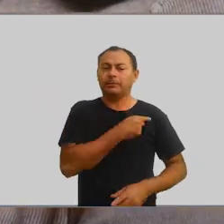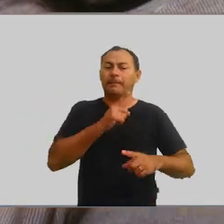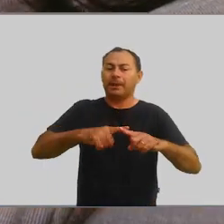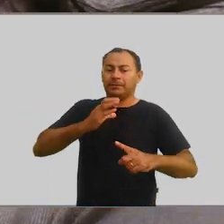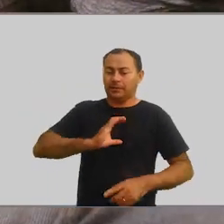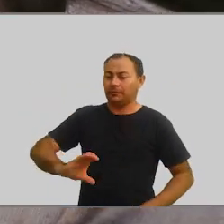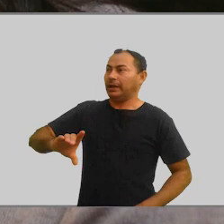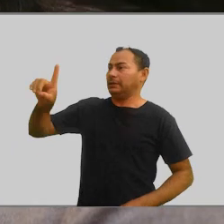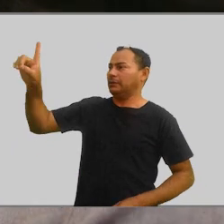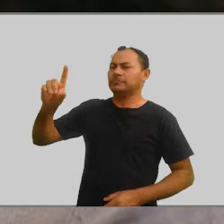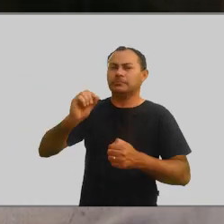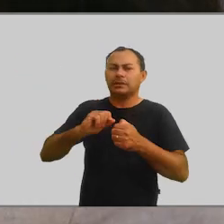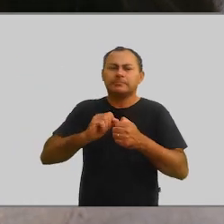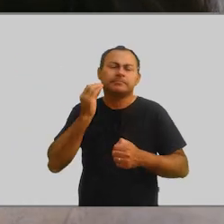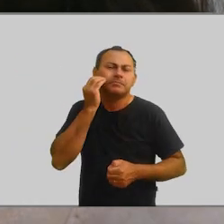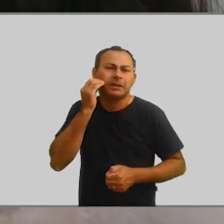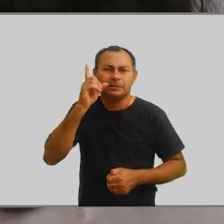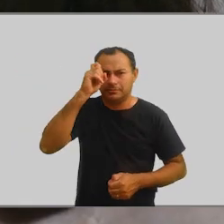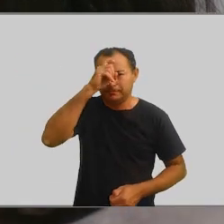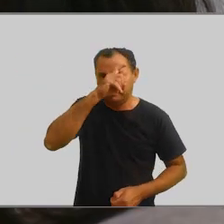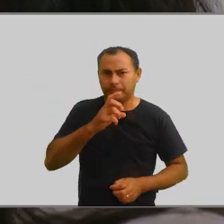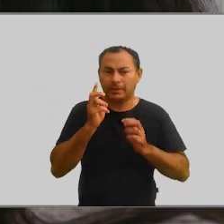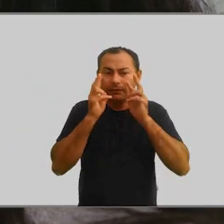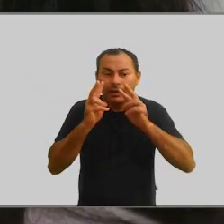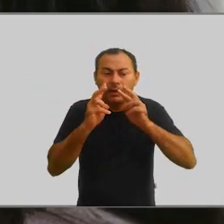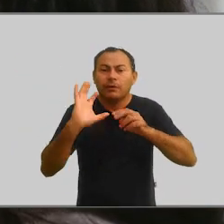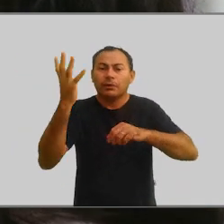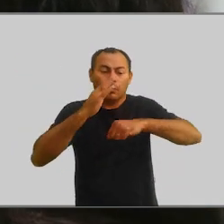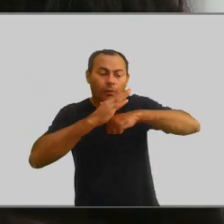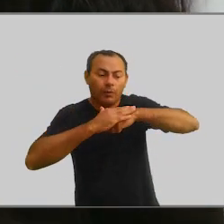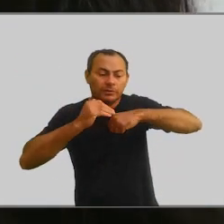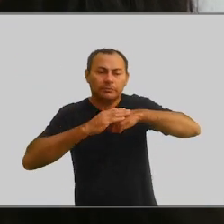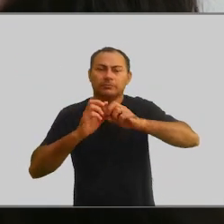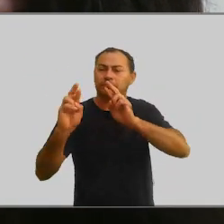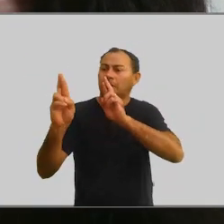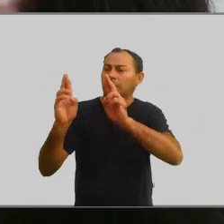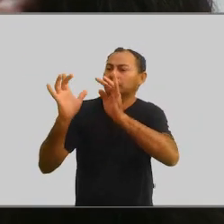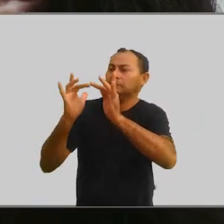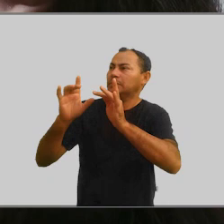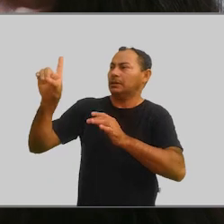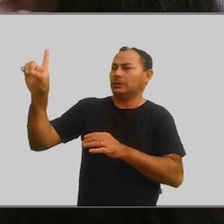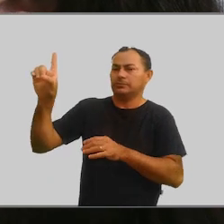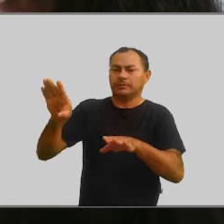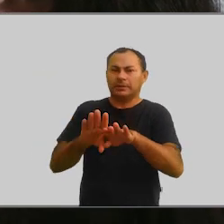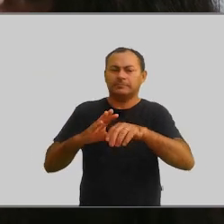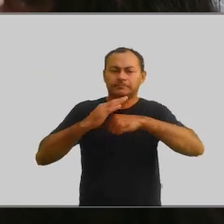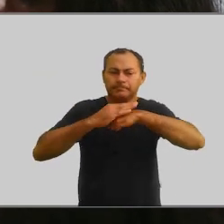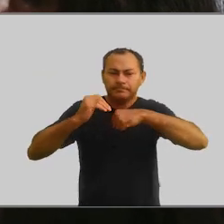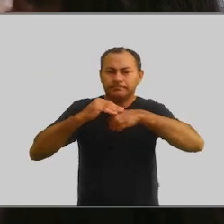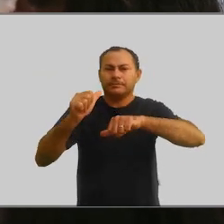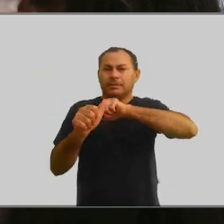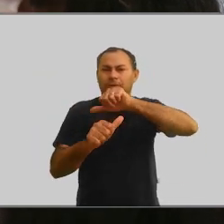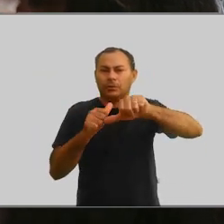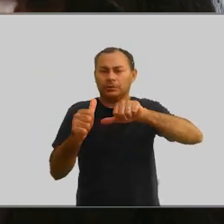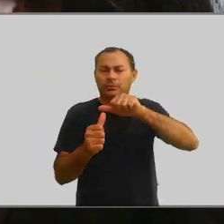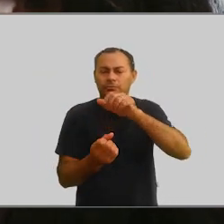E passamos por aquela experiência tão difícil, e veio o consolo através do nosso relacionamento com Deus, e o consolo se tornou a